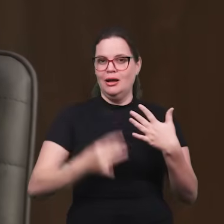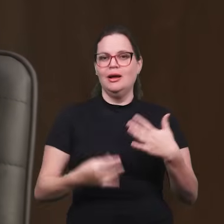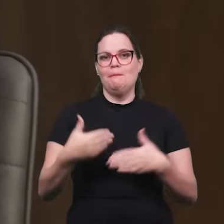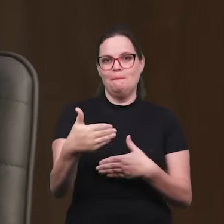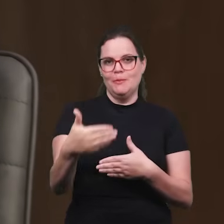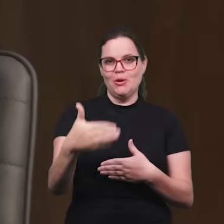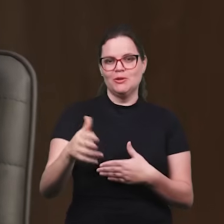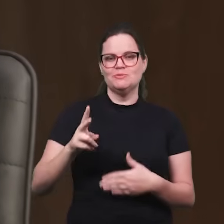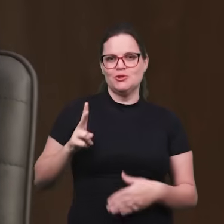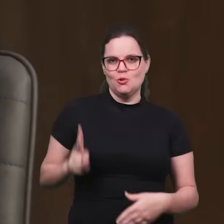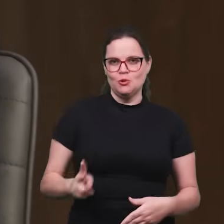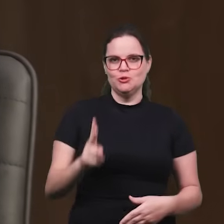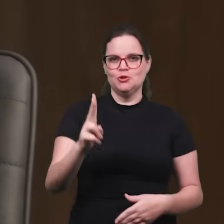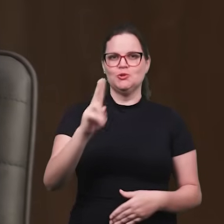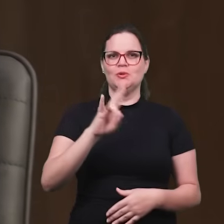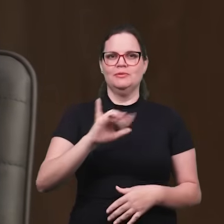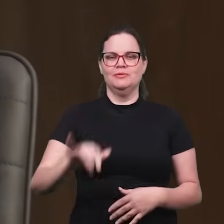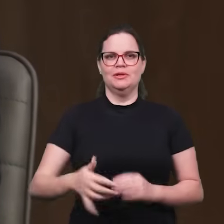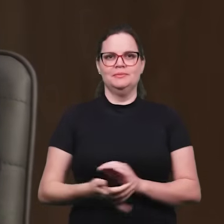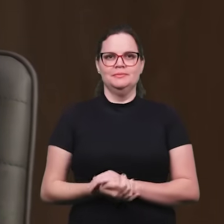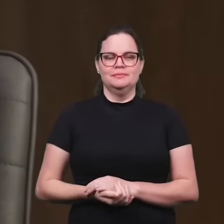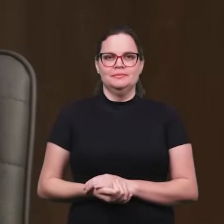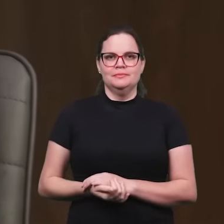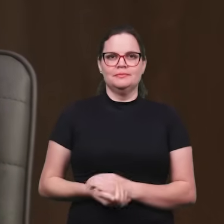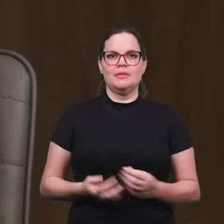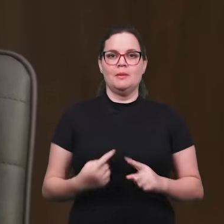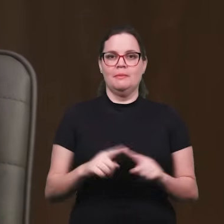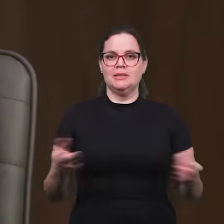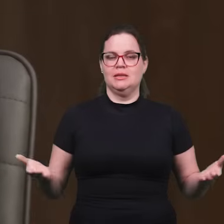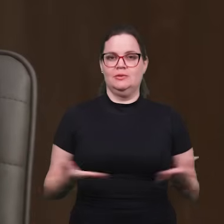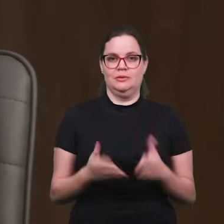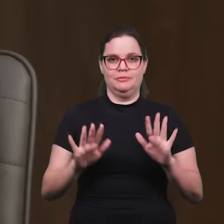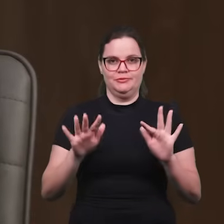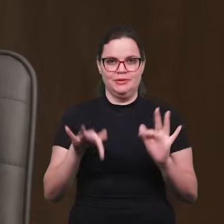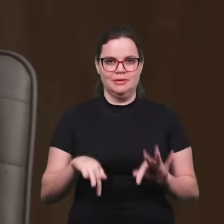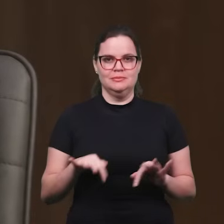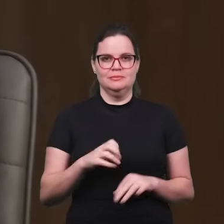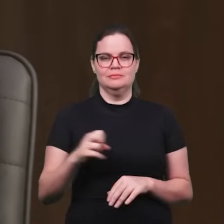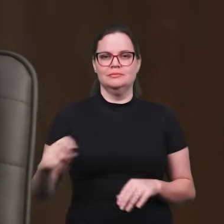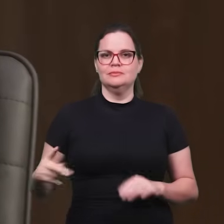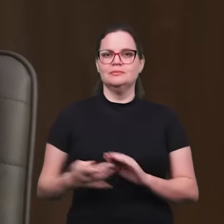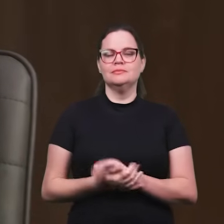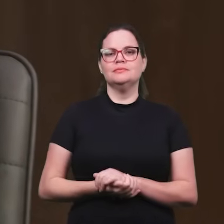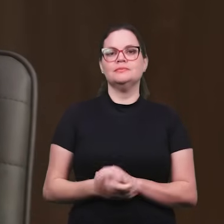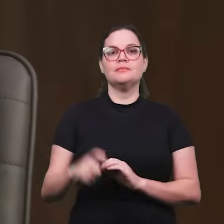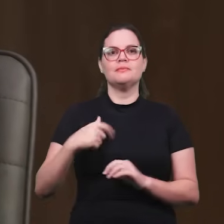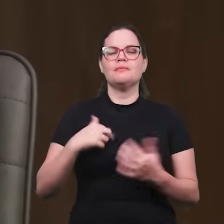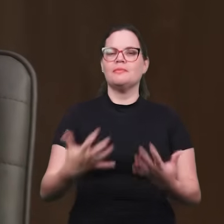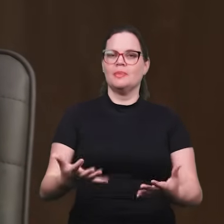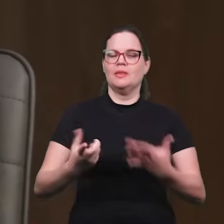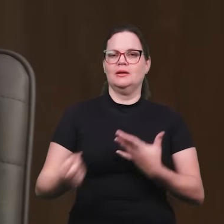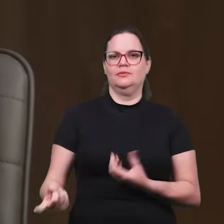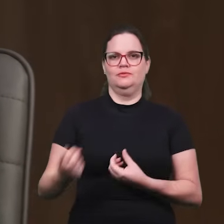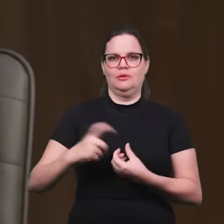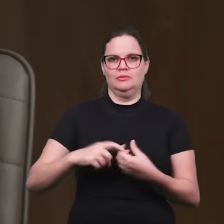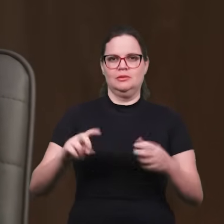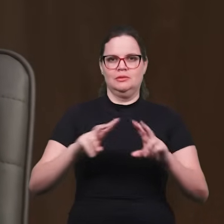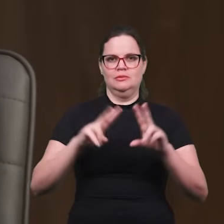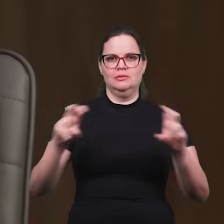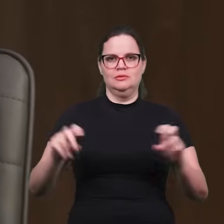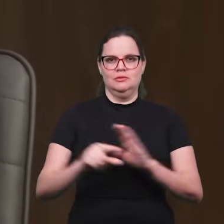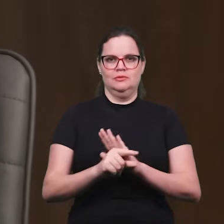continuar contando essa história. E para finalizar esse episódio, eu queria voltar aqui um pouquinho